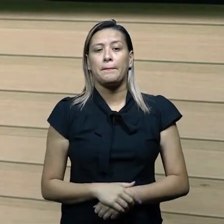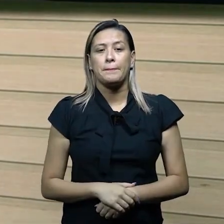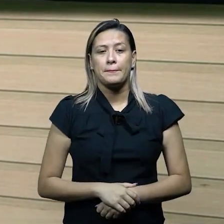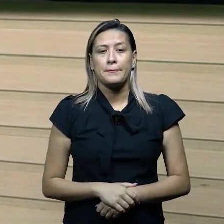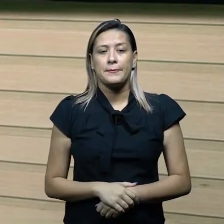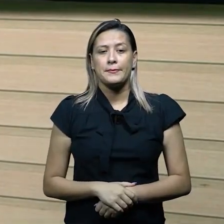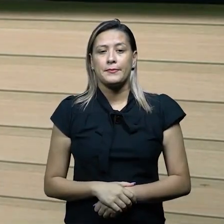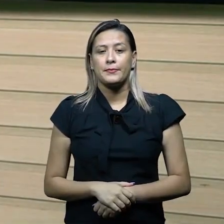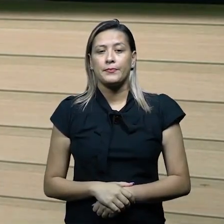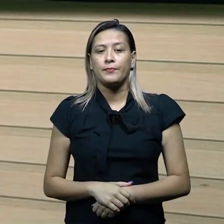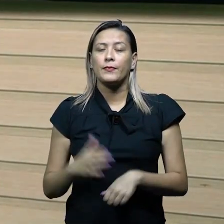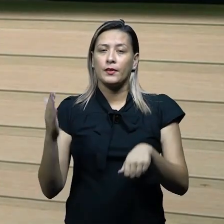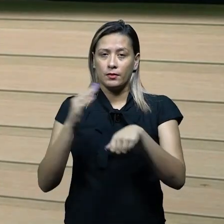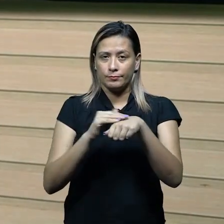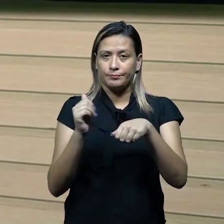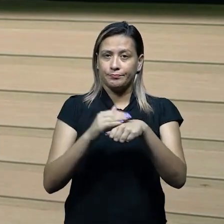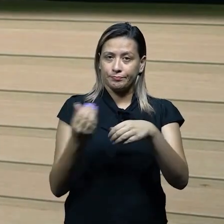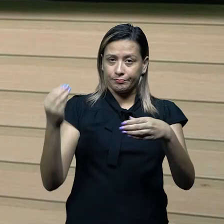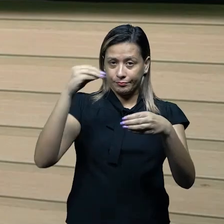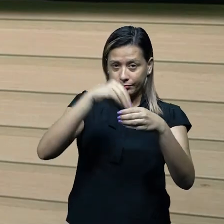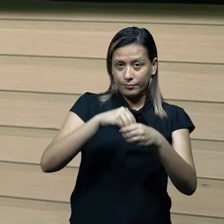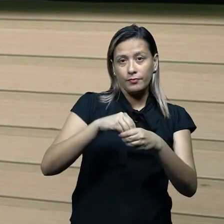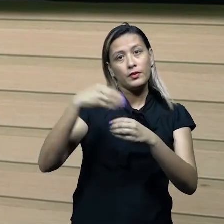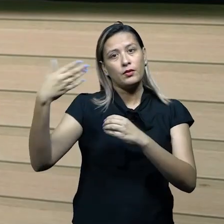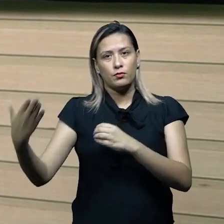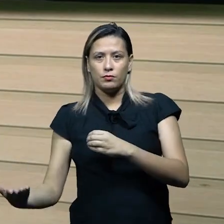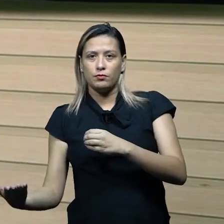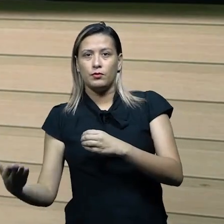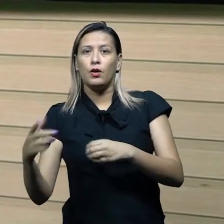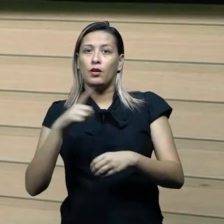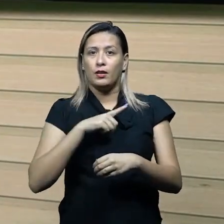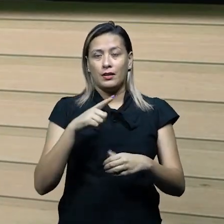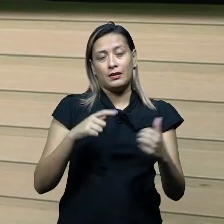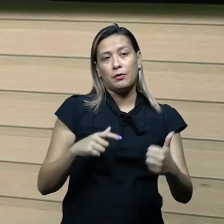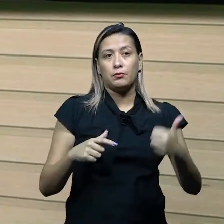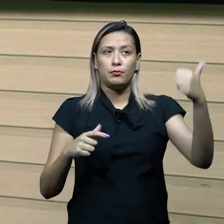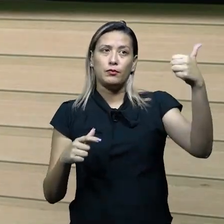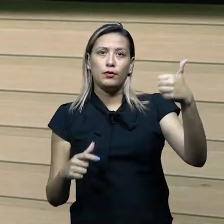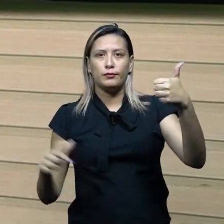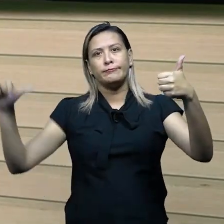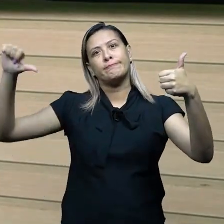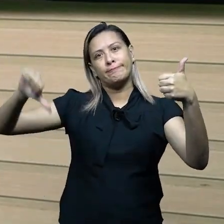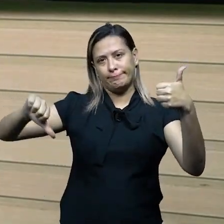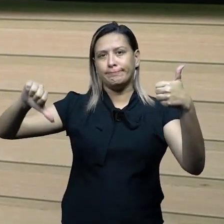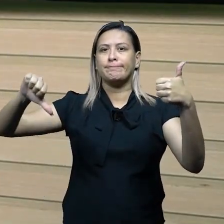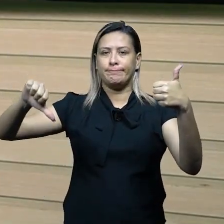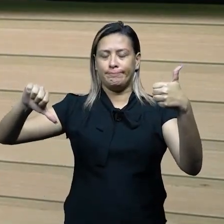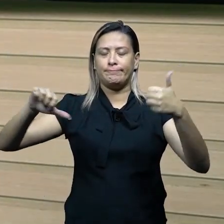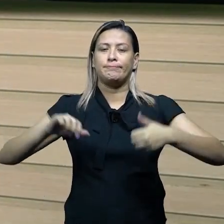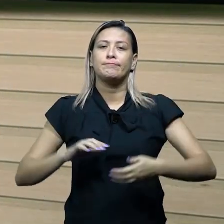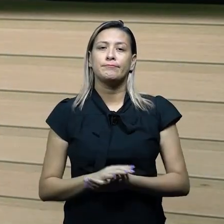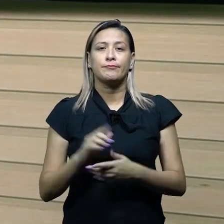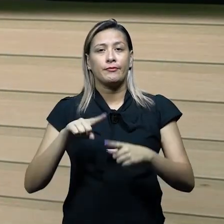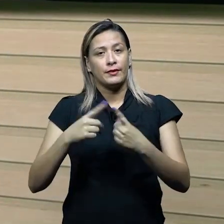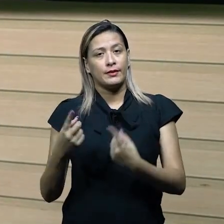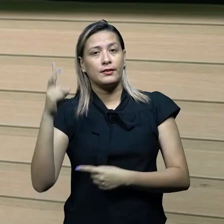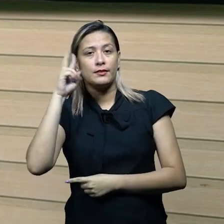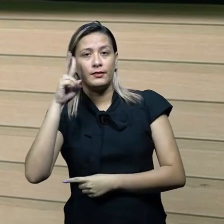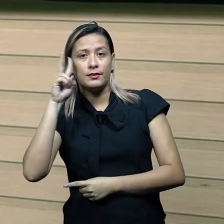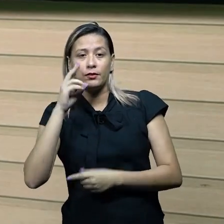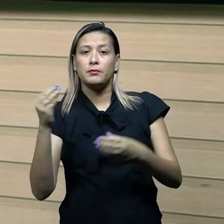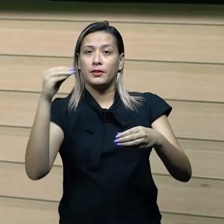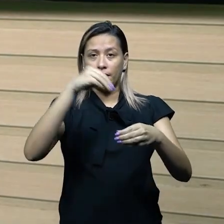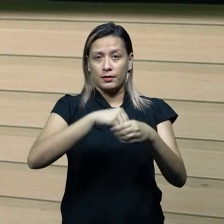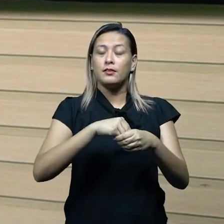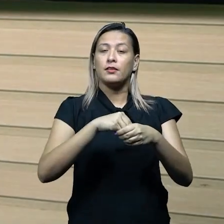vantagem. Então o recrutamento interno e externo, se a gente botar numa balança, tem os pós e os contra. Tem um lado positivo e um lado negativo. Lembrando,